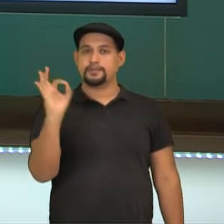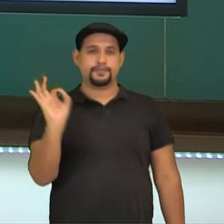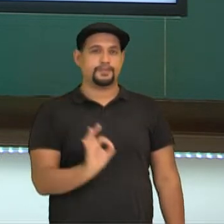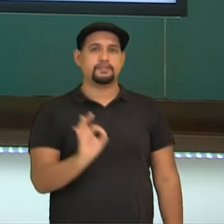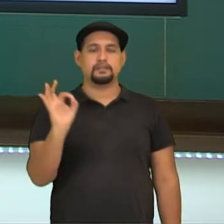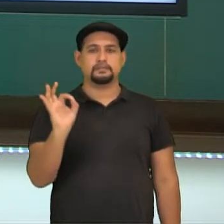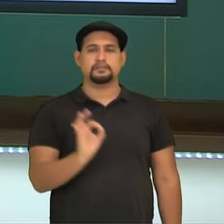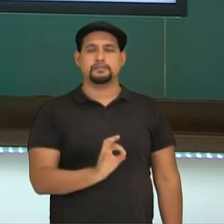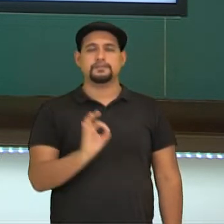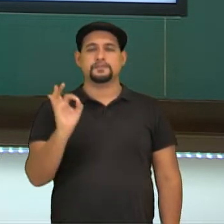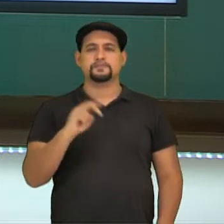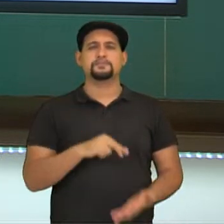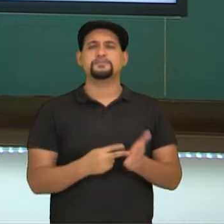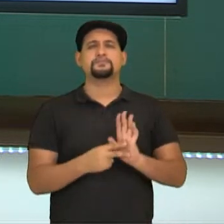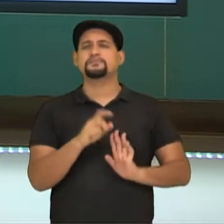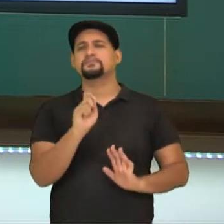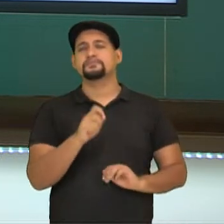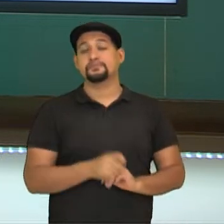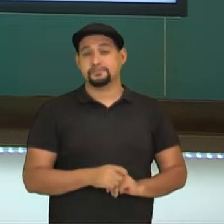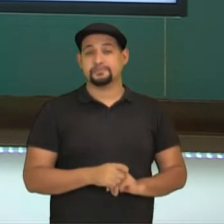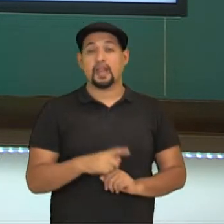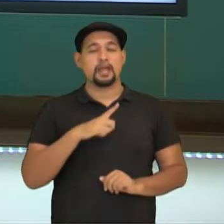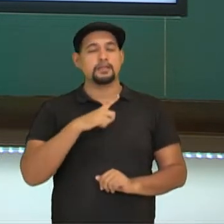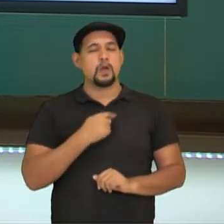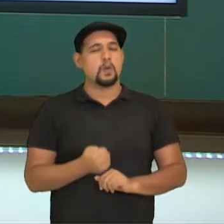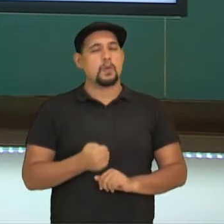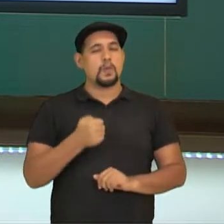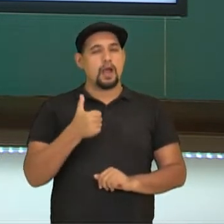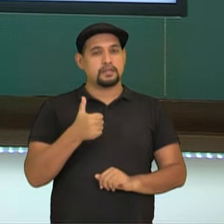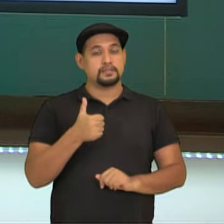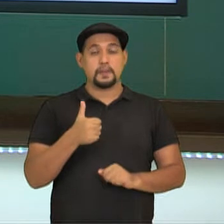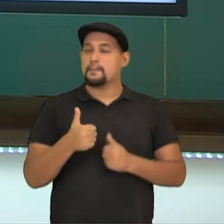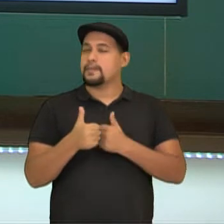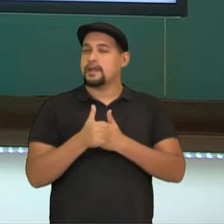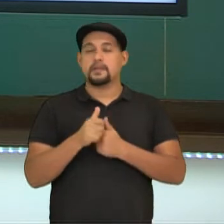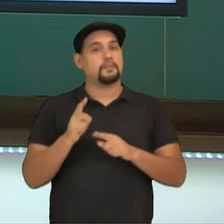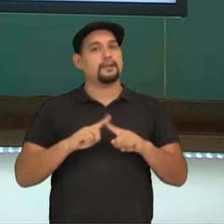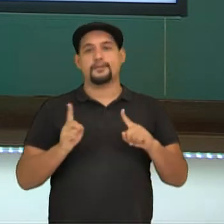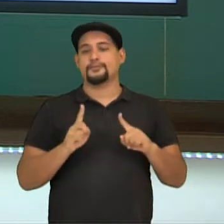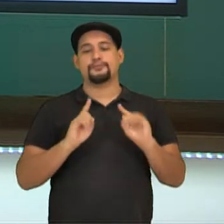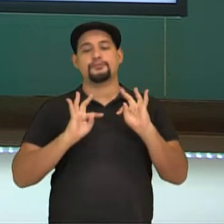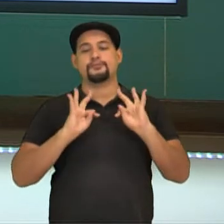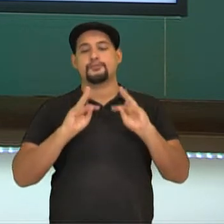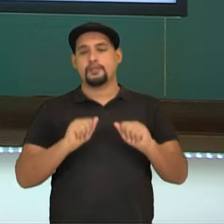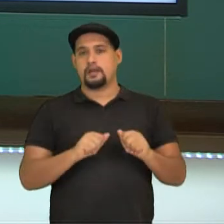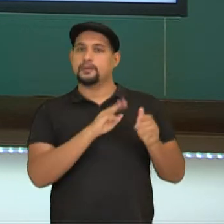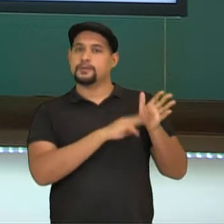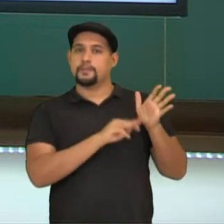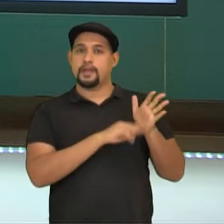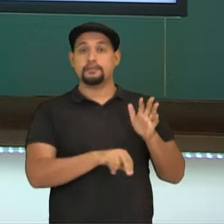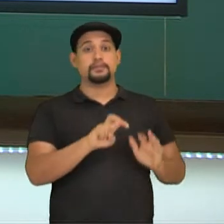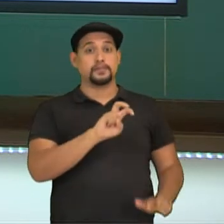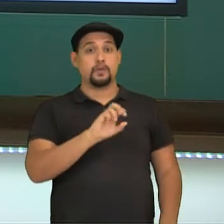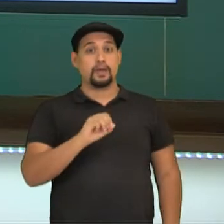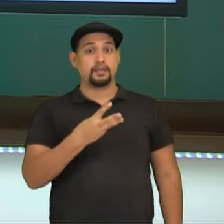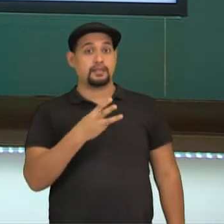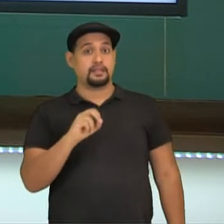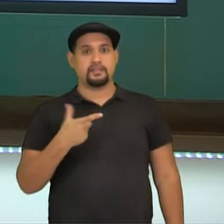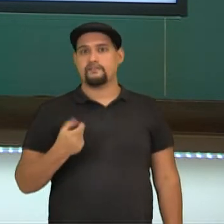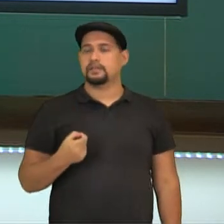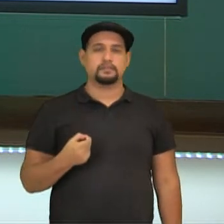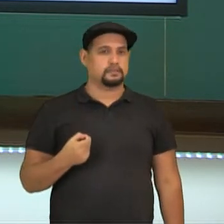53,24%. Ou seja, nós estamos bem próximos, mas ainda não estamos dentro do método 50, 30 e